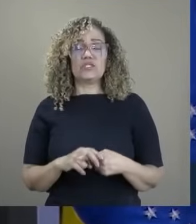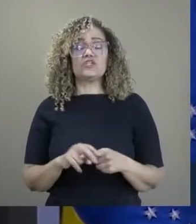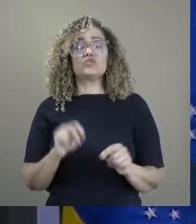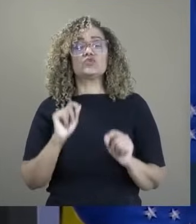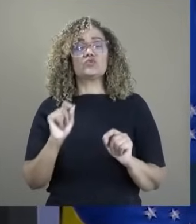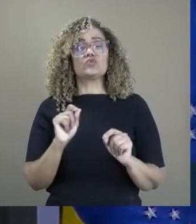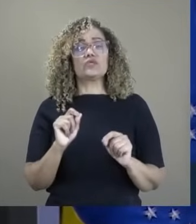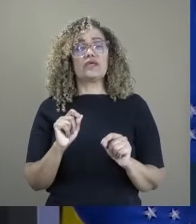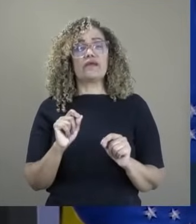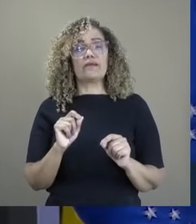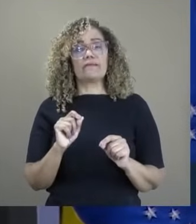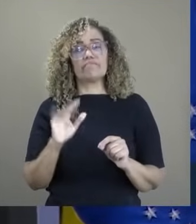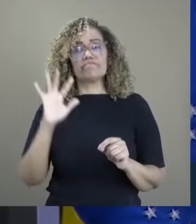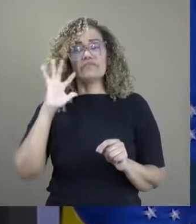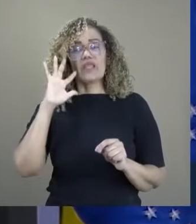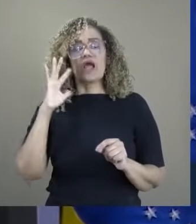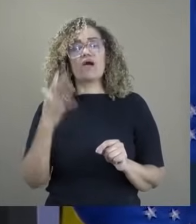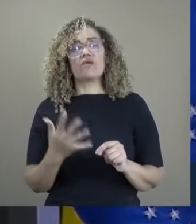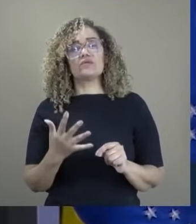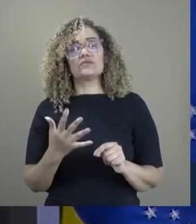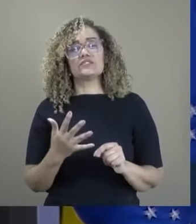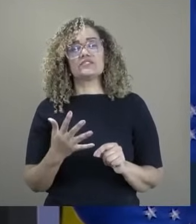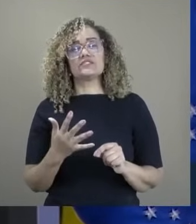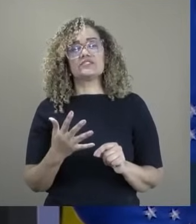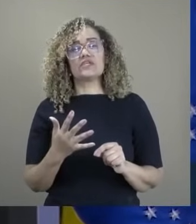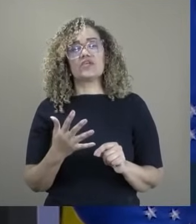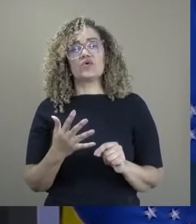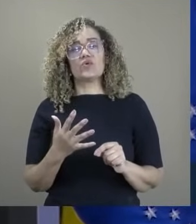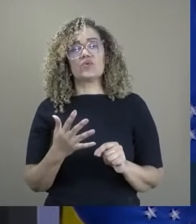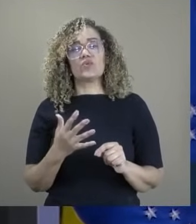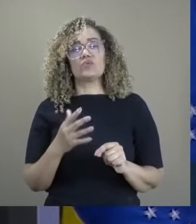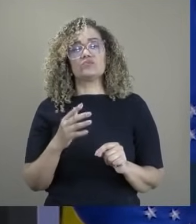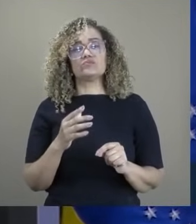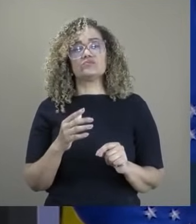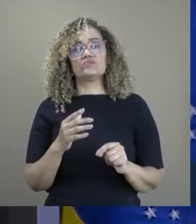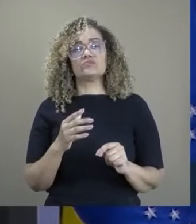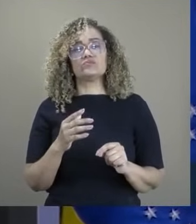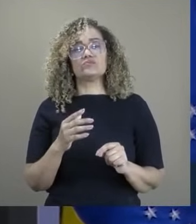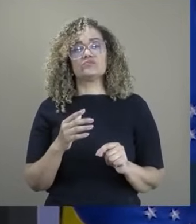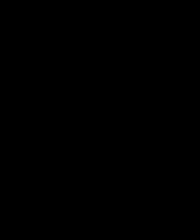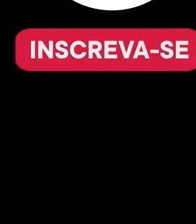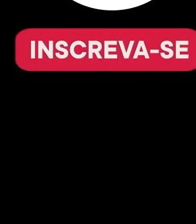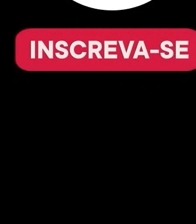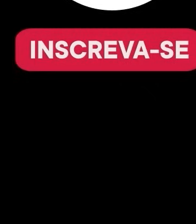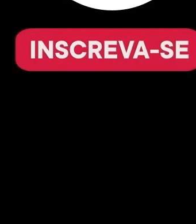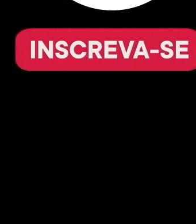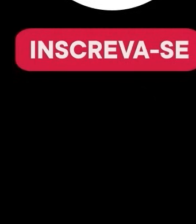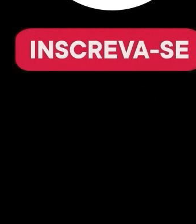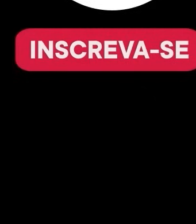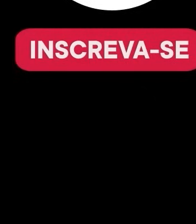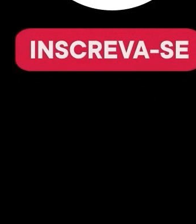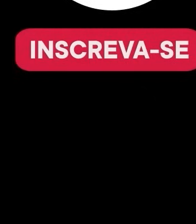e é os atos do Ministro Alexandre de Moraes